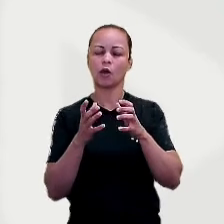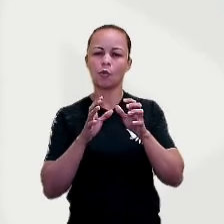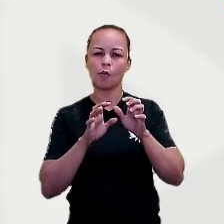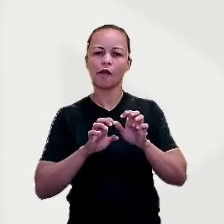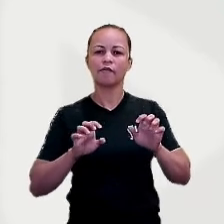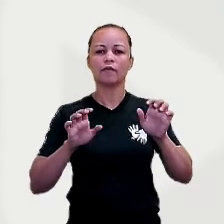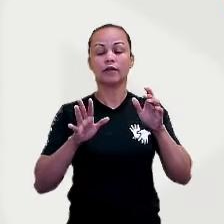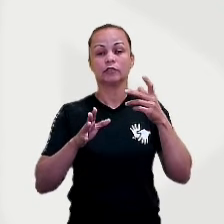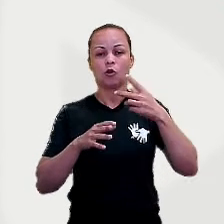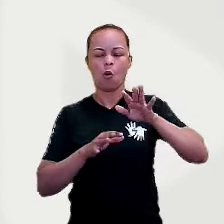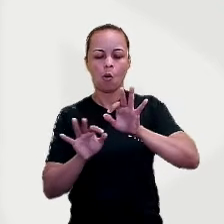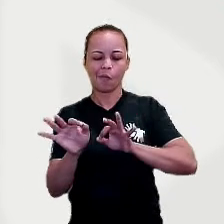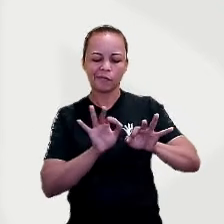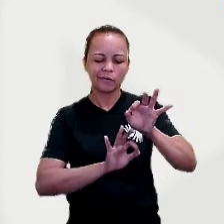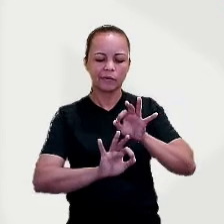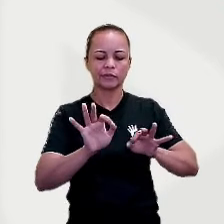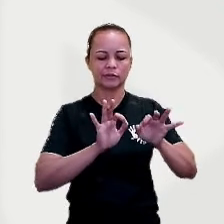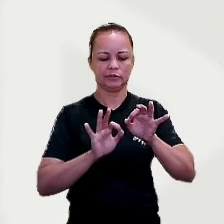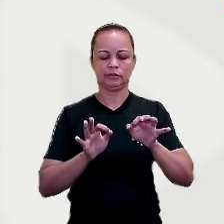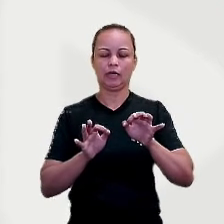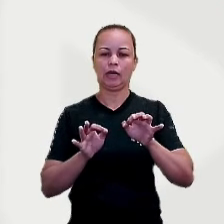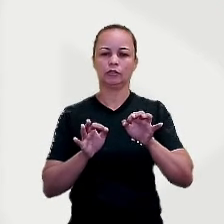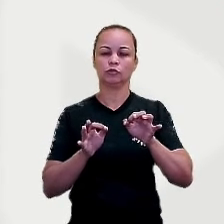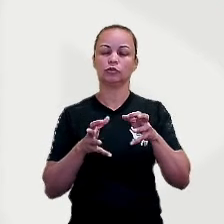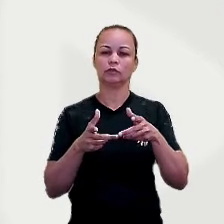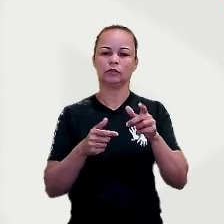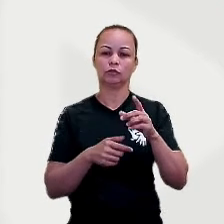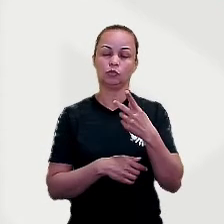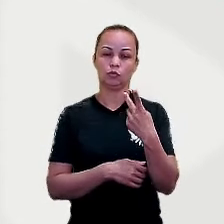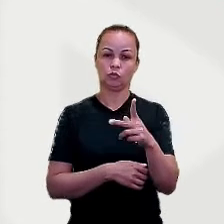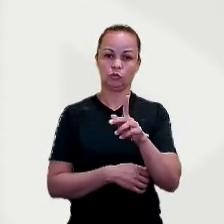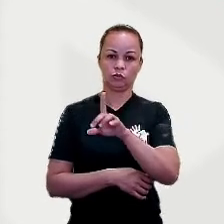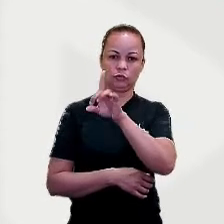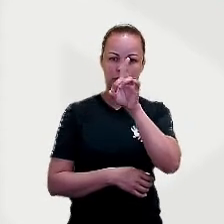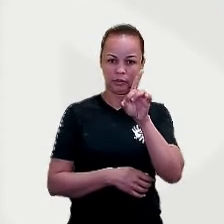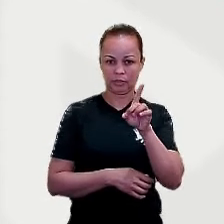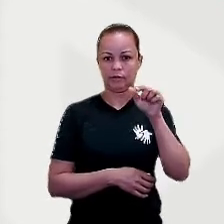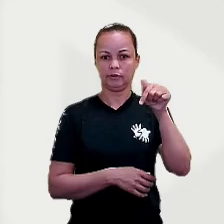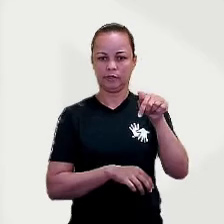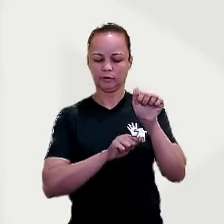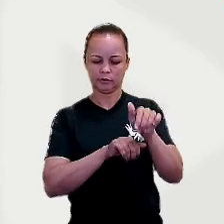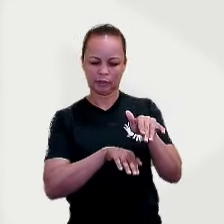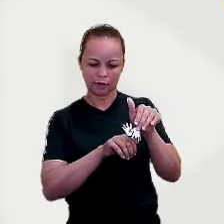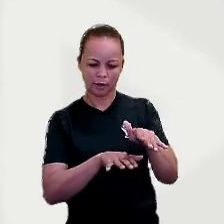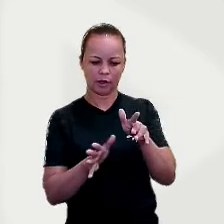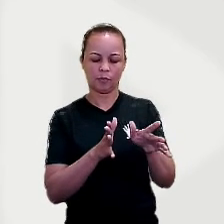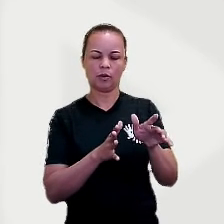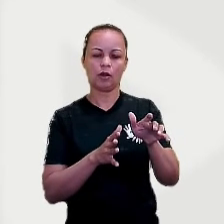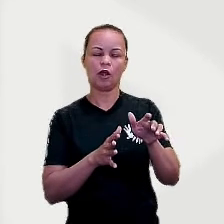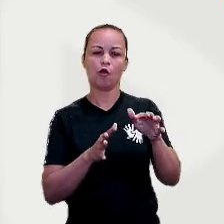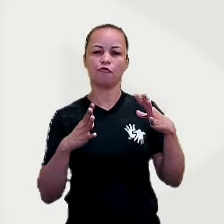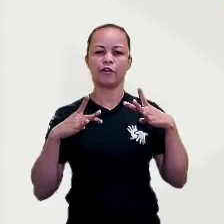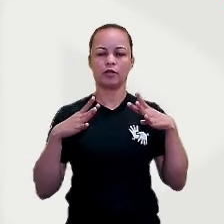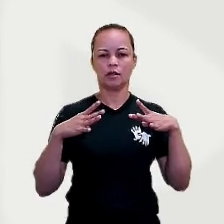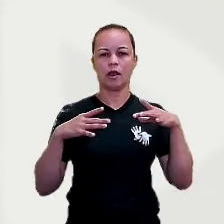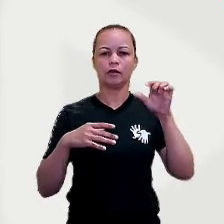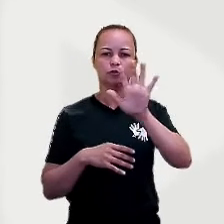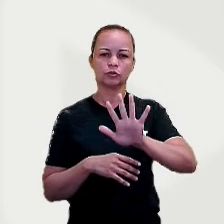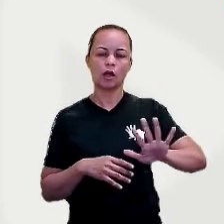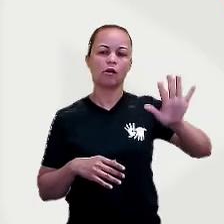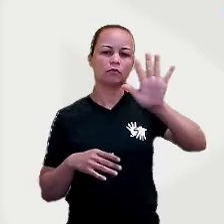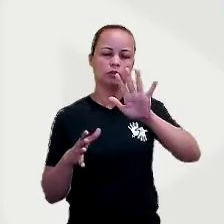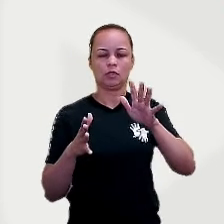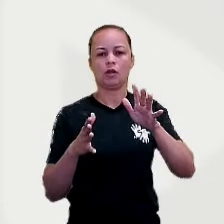todos anos nesse dia. Para começar, é importante frisar que o dia 7 de setembro é um feriado nacional, em que